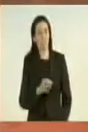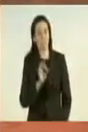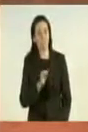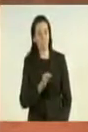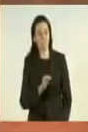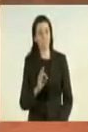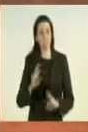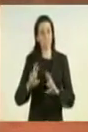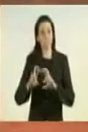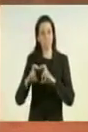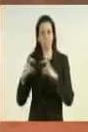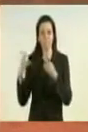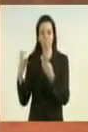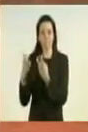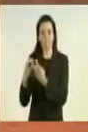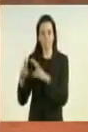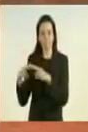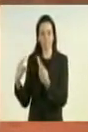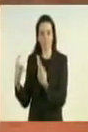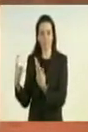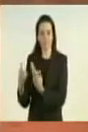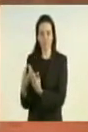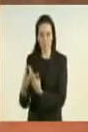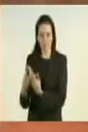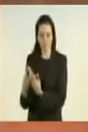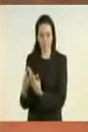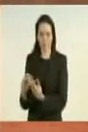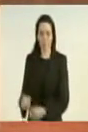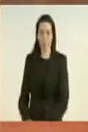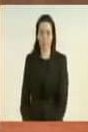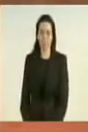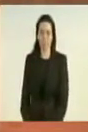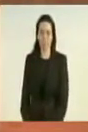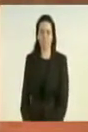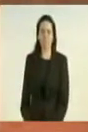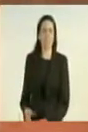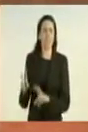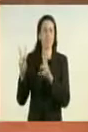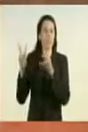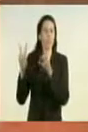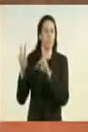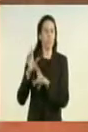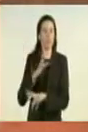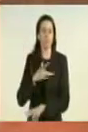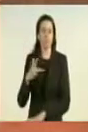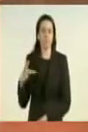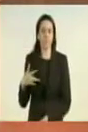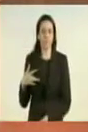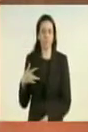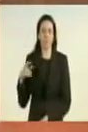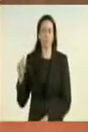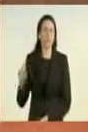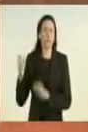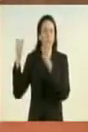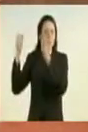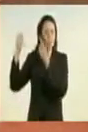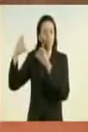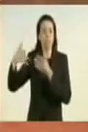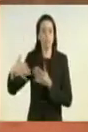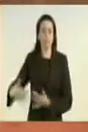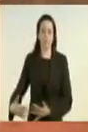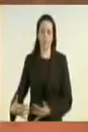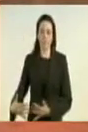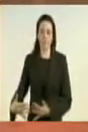pública que pôde justamente dirimir quaisquer dúvidas que houvesse, qualquer questionamento, e a